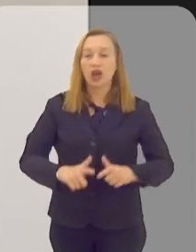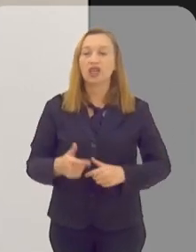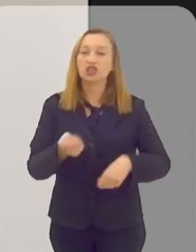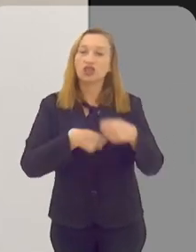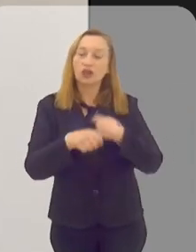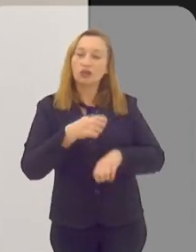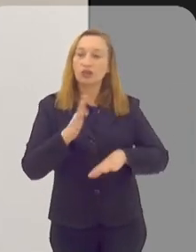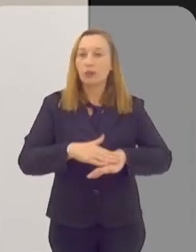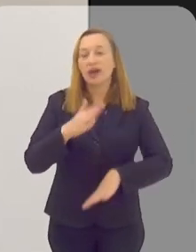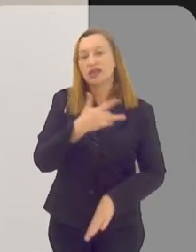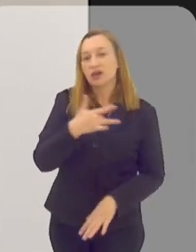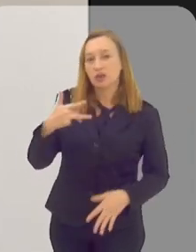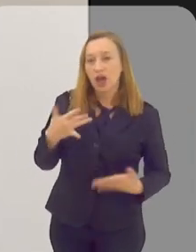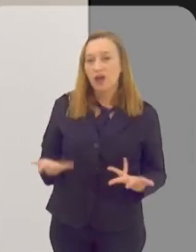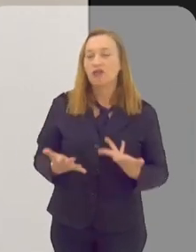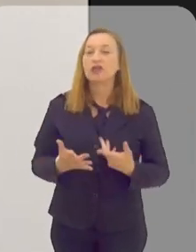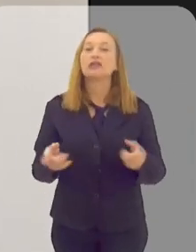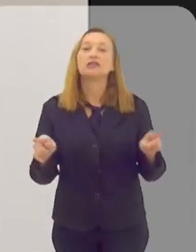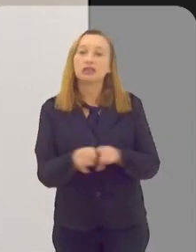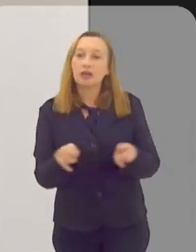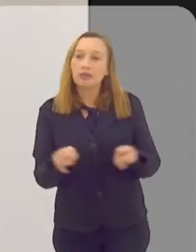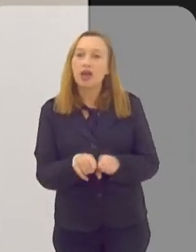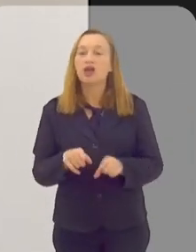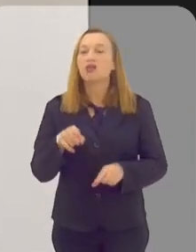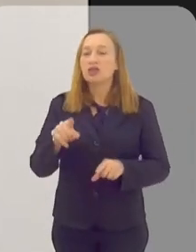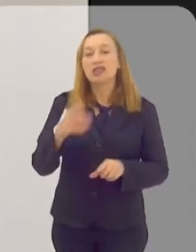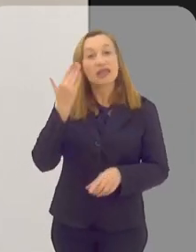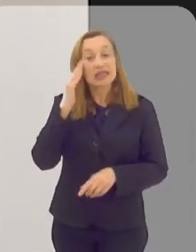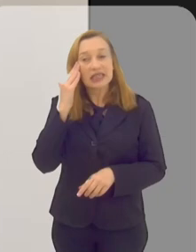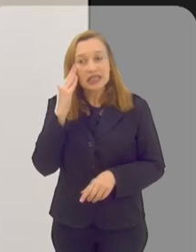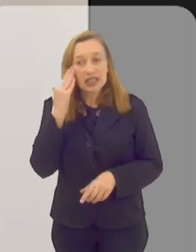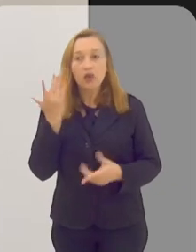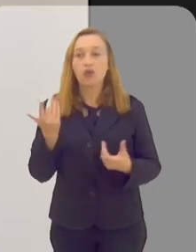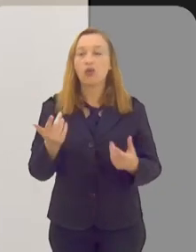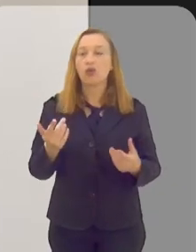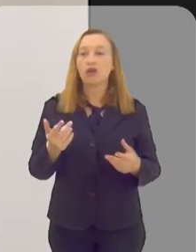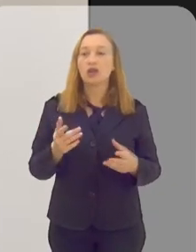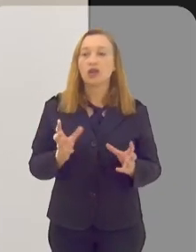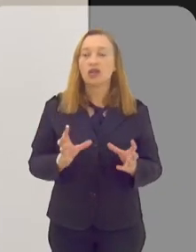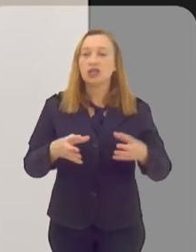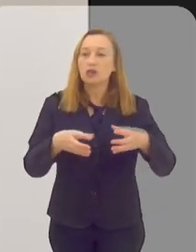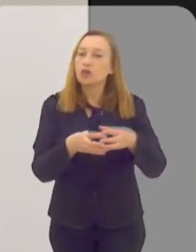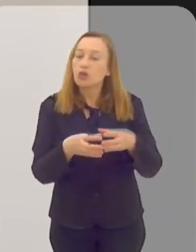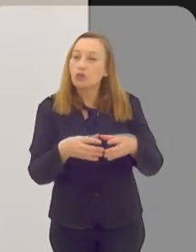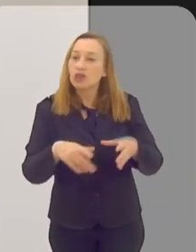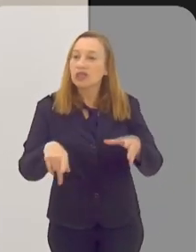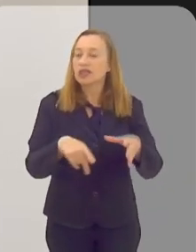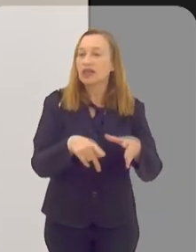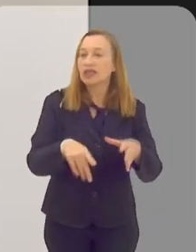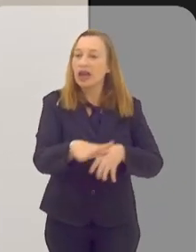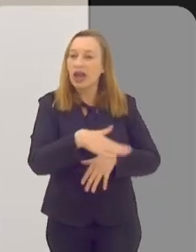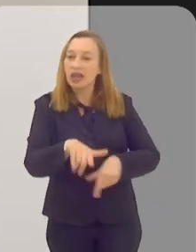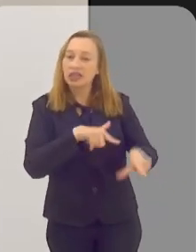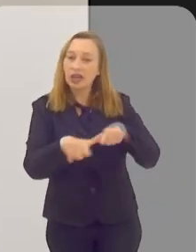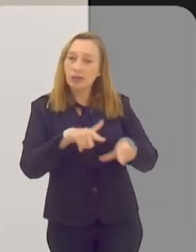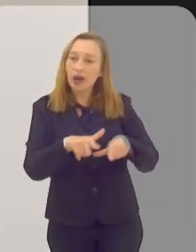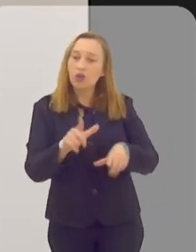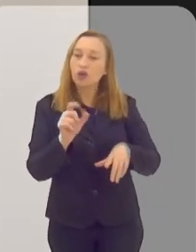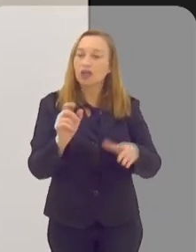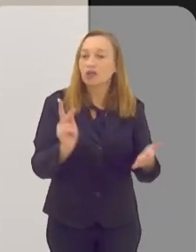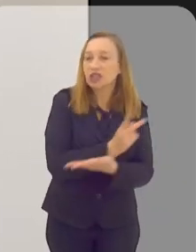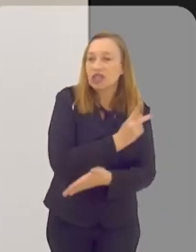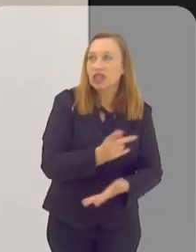competitividade, no ambiente de negócios mais saudável, né? E também você entender esse público que está no mercado, o que, que ele